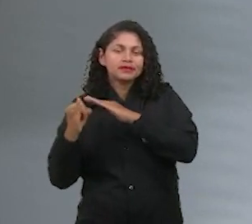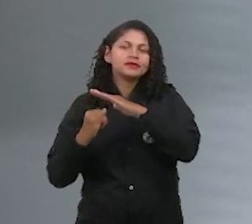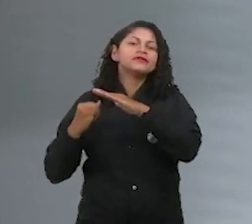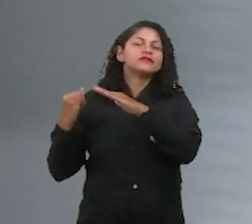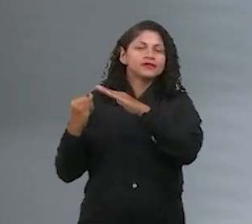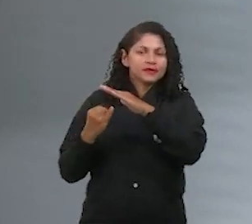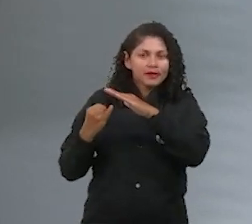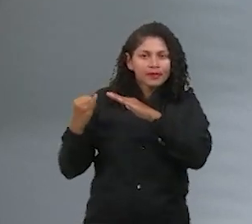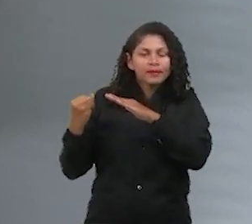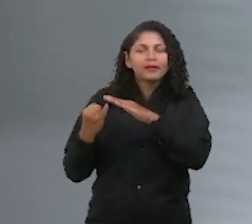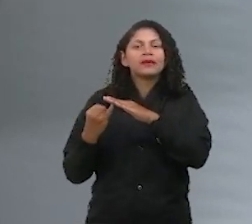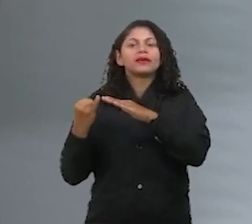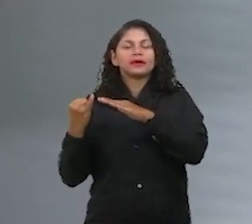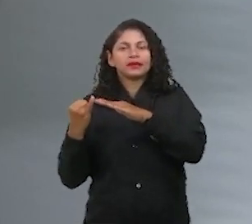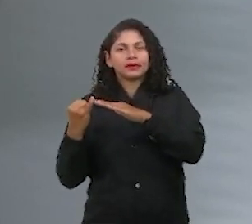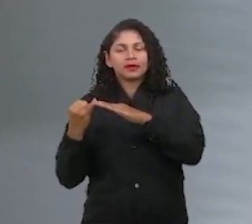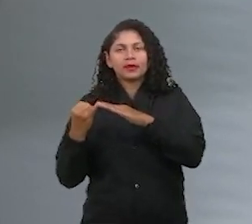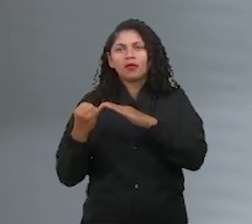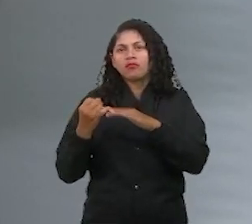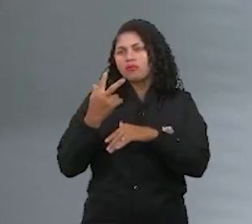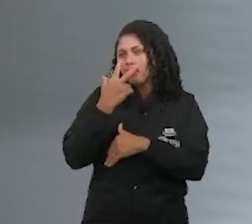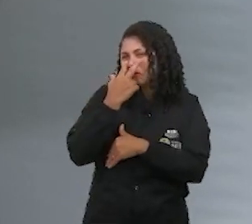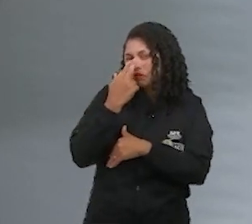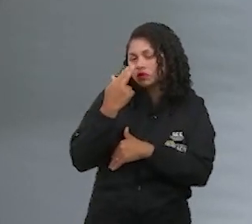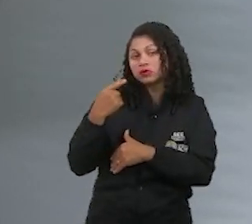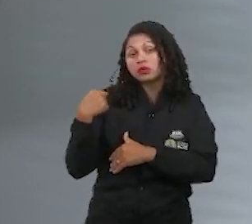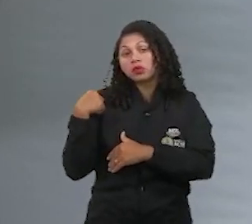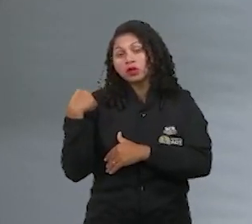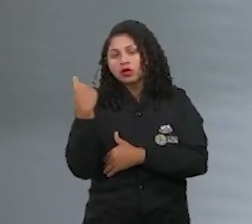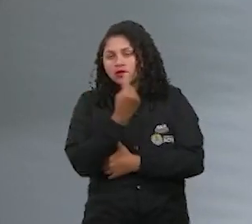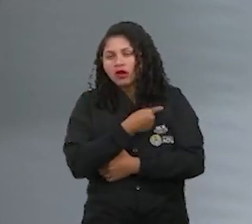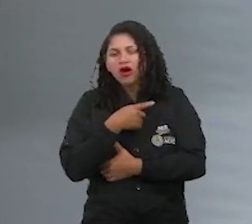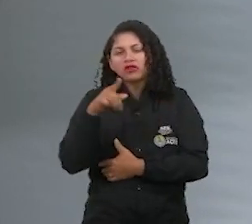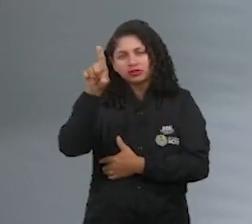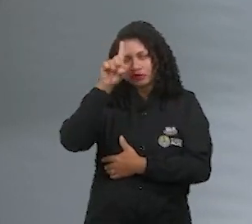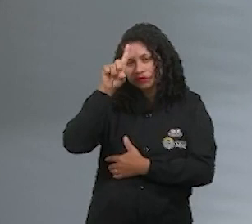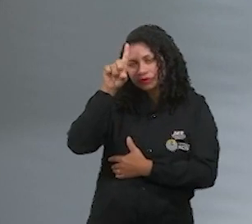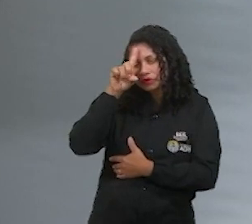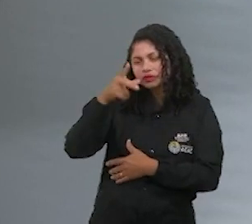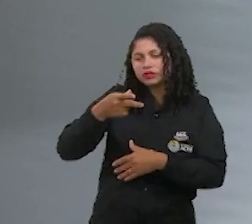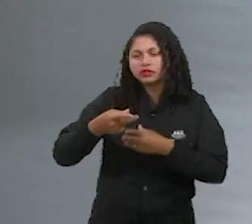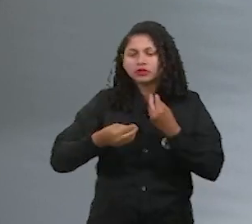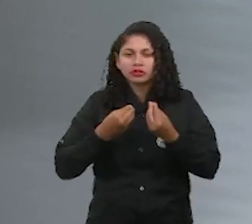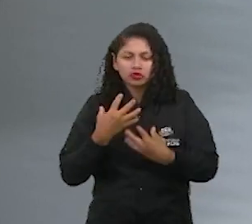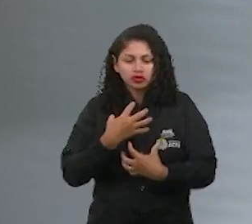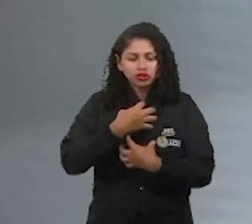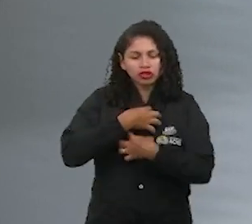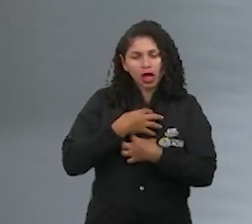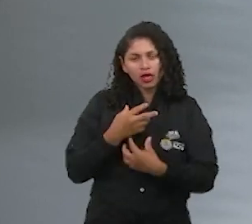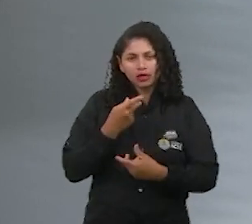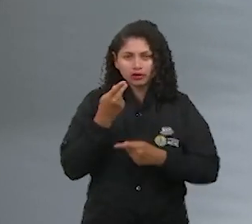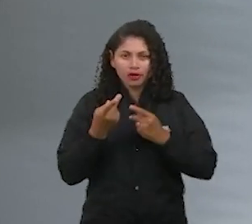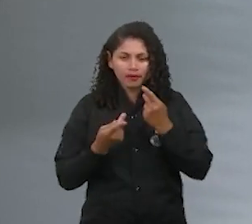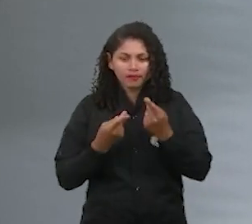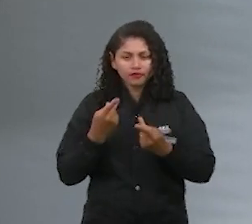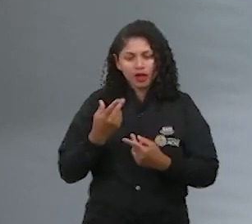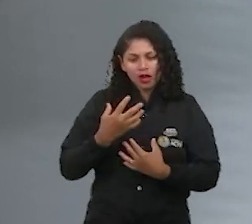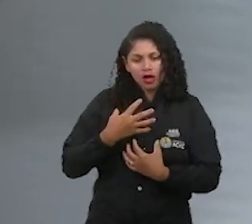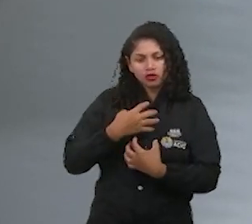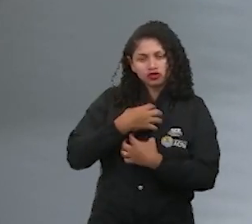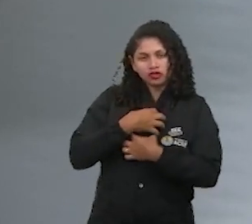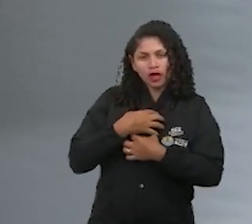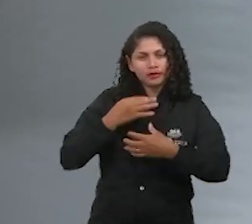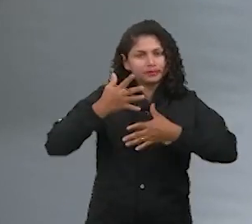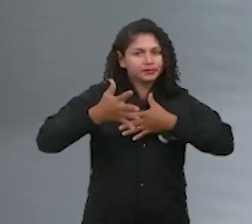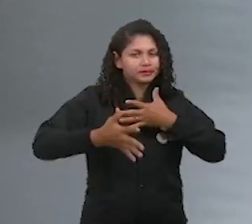semelhante com a nossa do dia a dia, mas a Cecília Meirelles, ela traz um pouco desse resgate, dessa linguagem assim mais